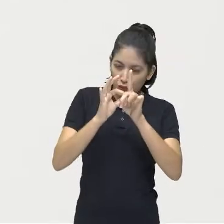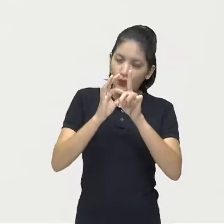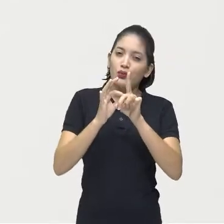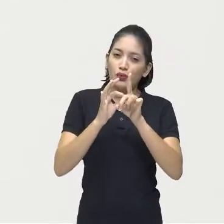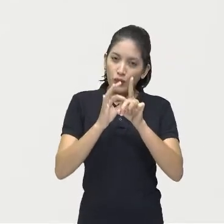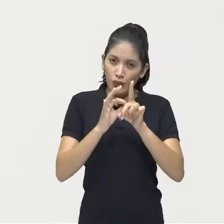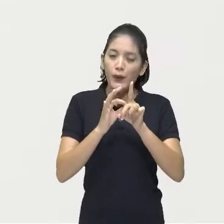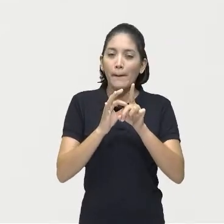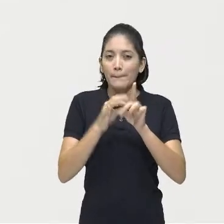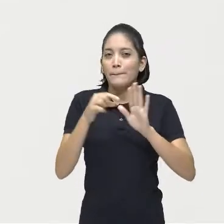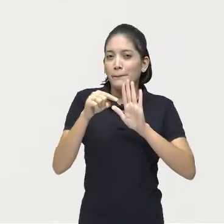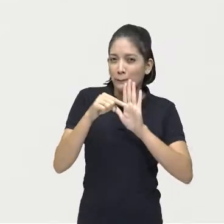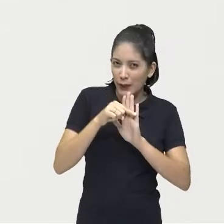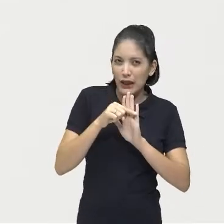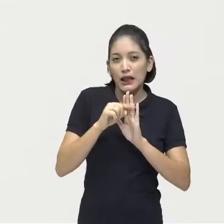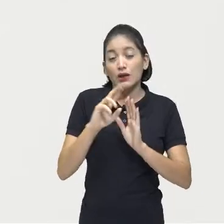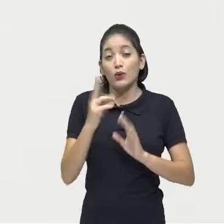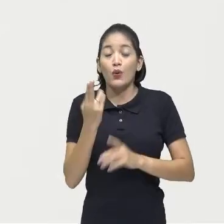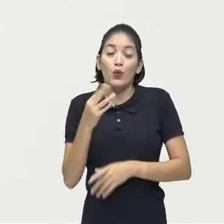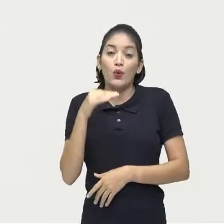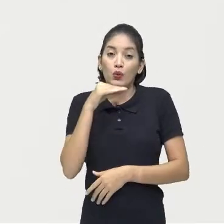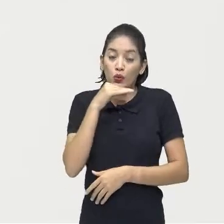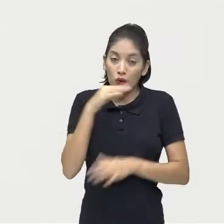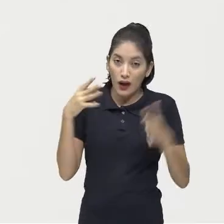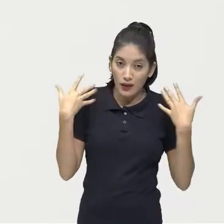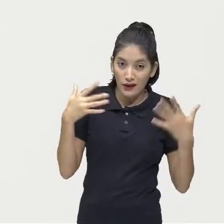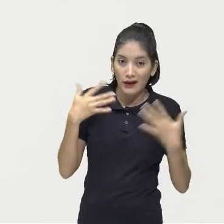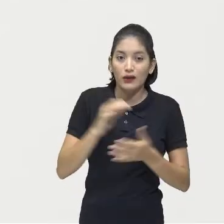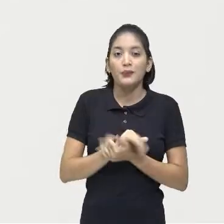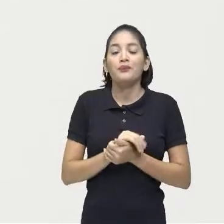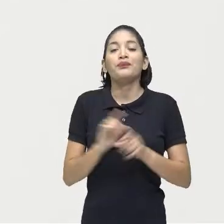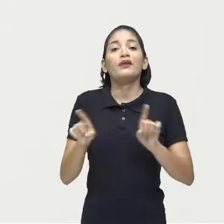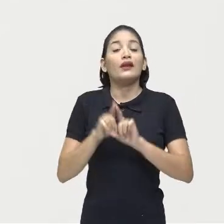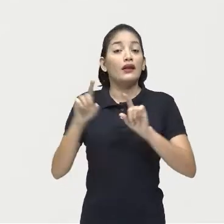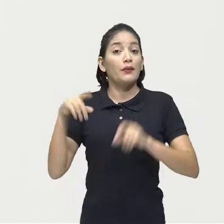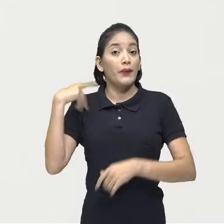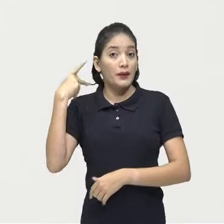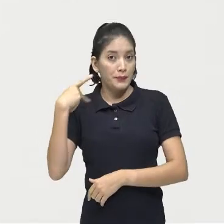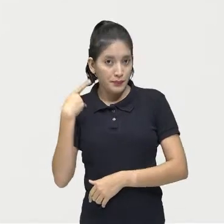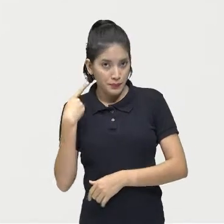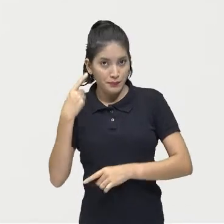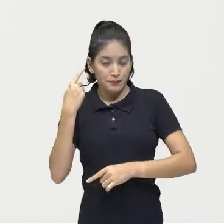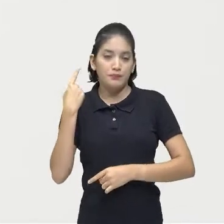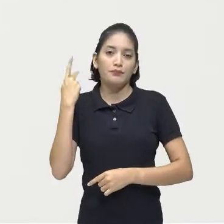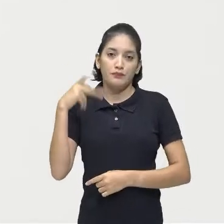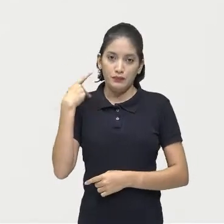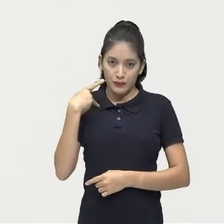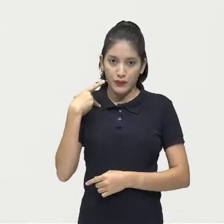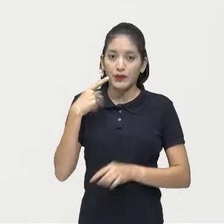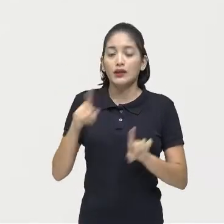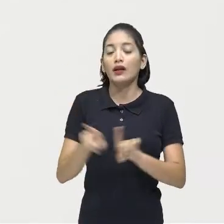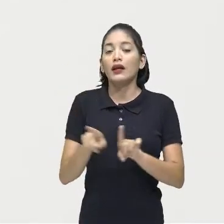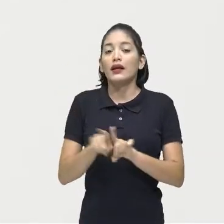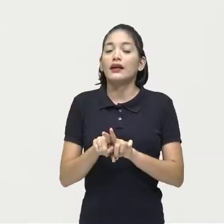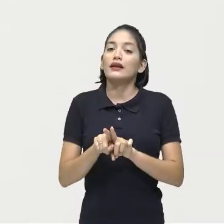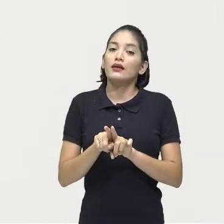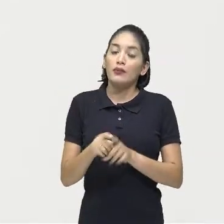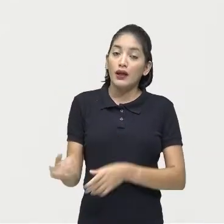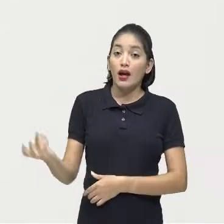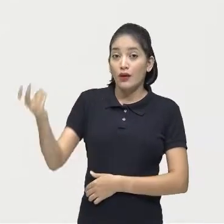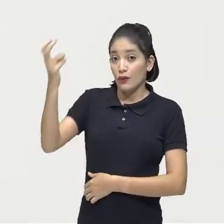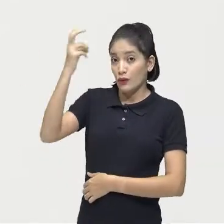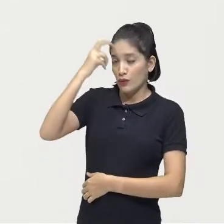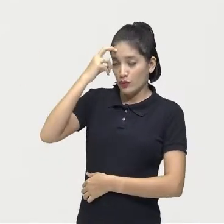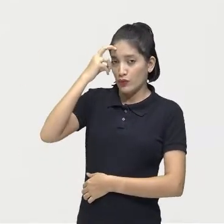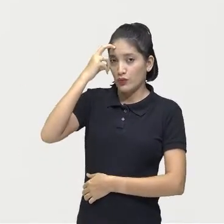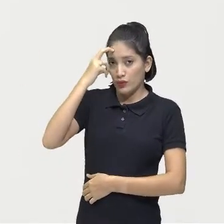né, mais quente, a questão política também, que a gente vai observar, e a cultura, né? Então,